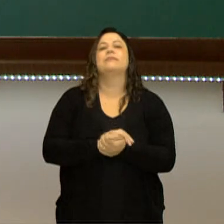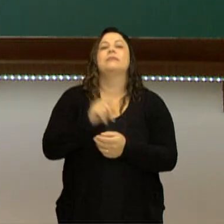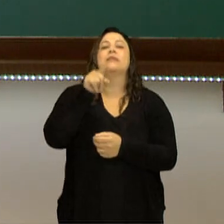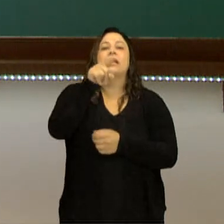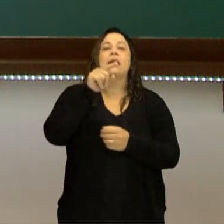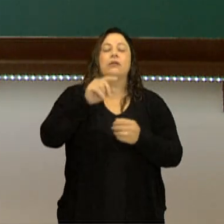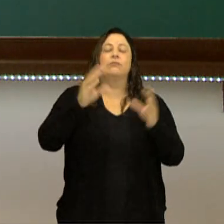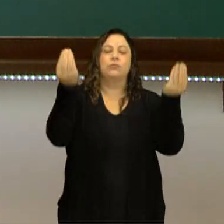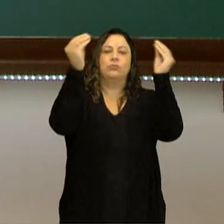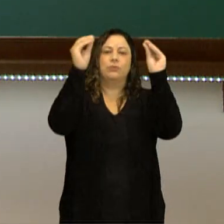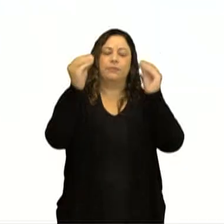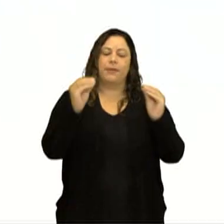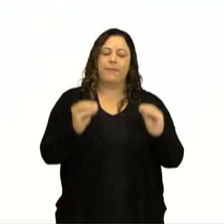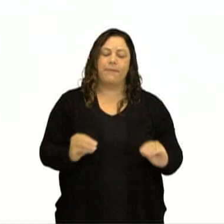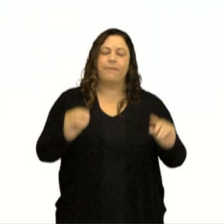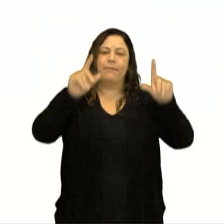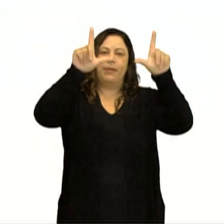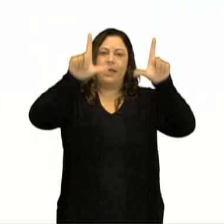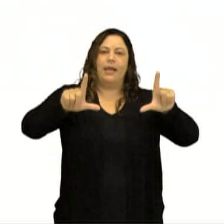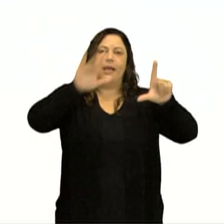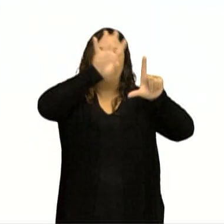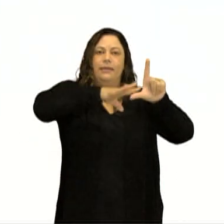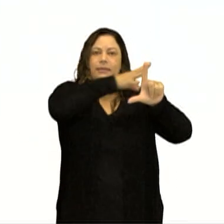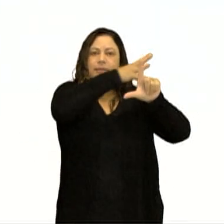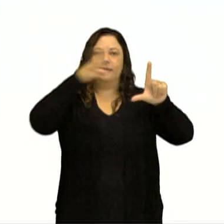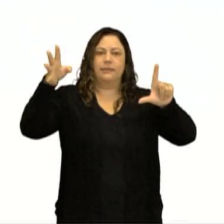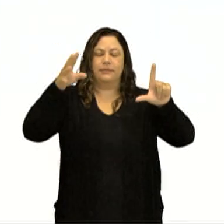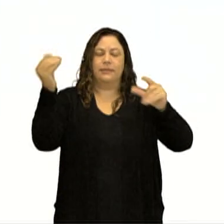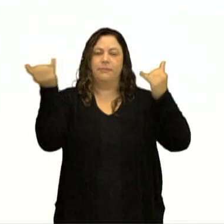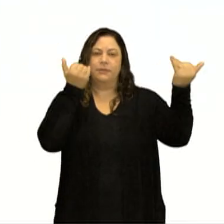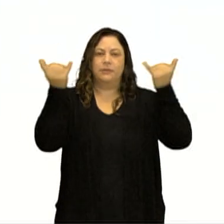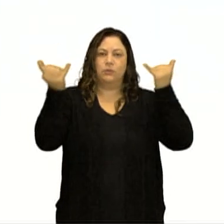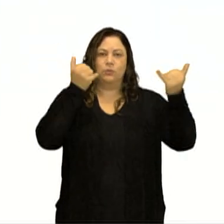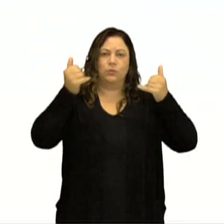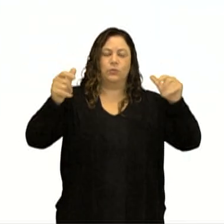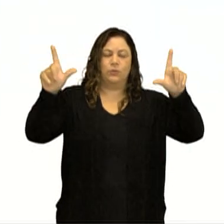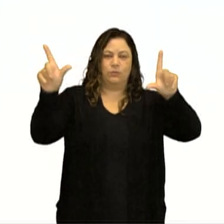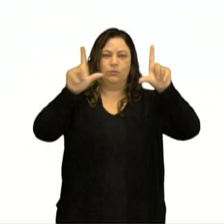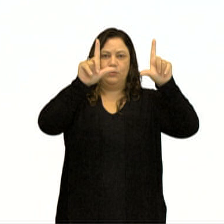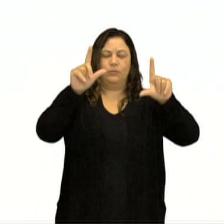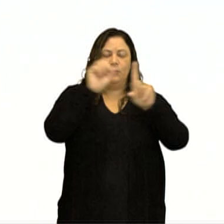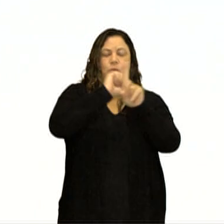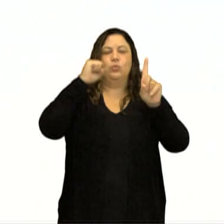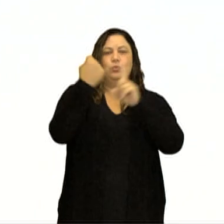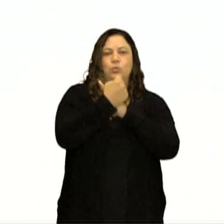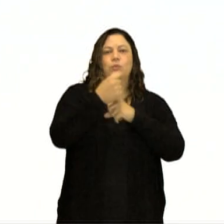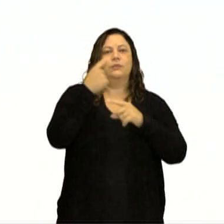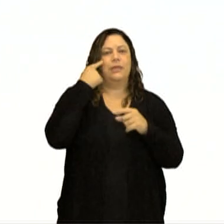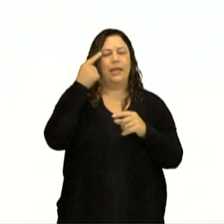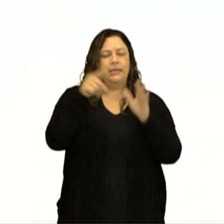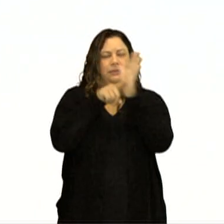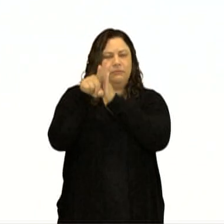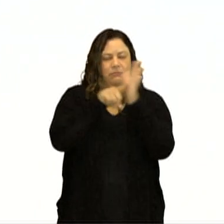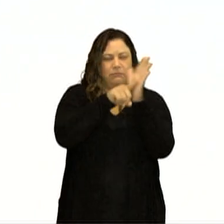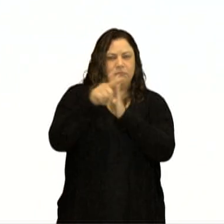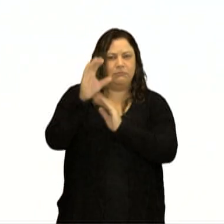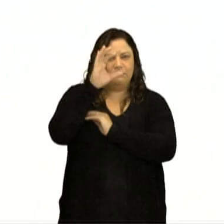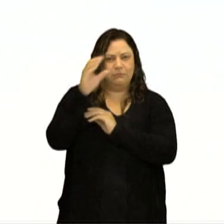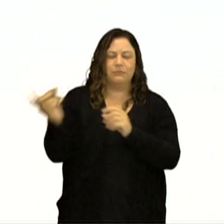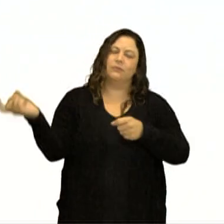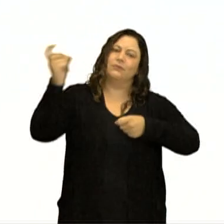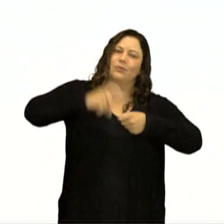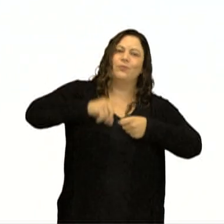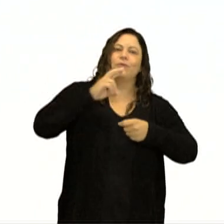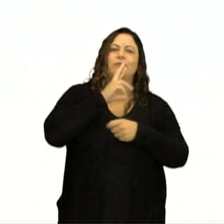vocês preencham essa tabela abaixo com as informações referentes ao socialismo científico. E a gente já volta para ver